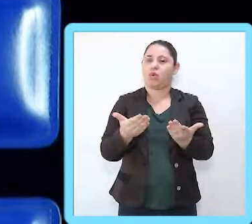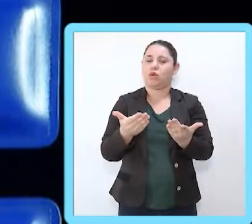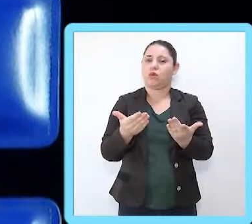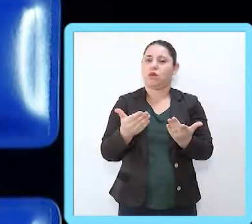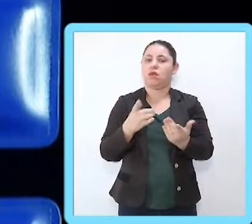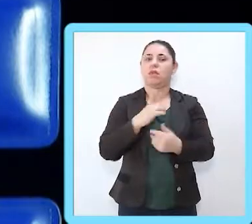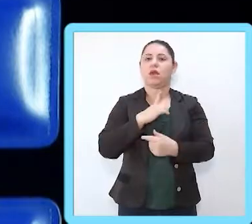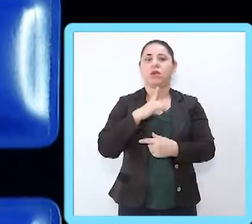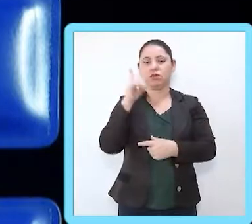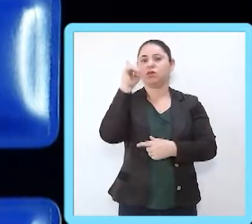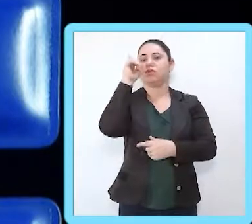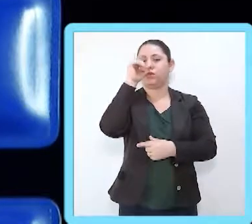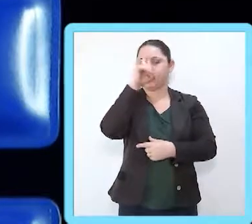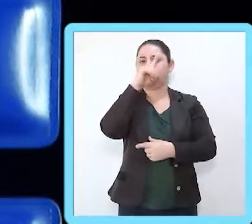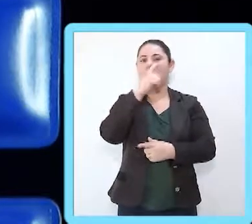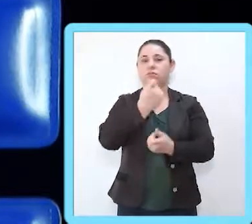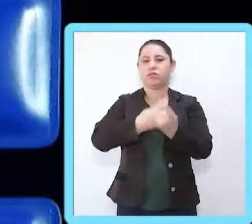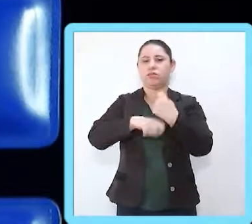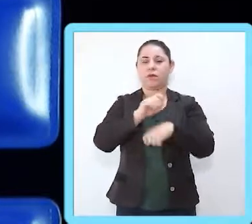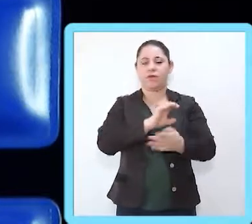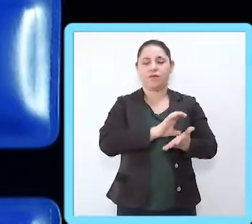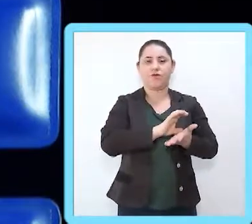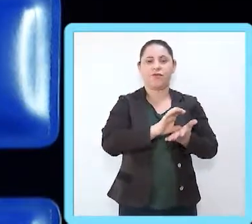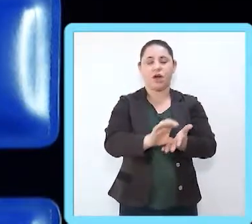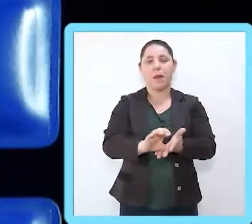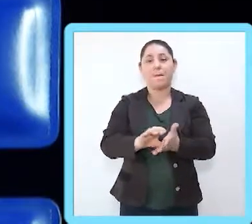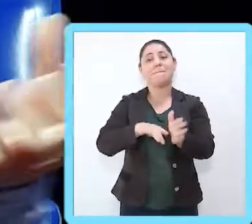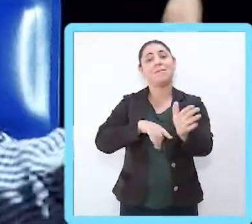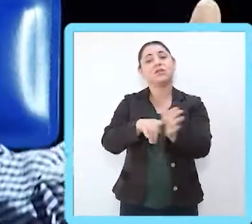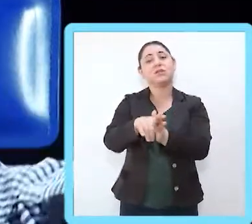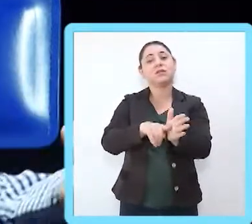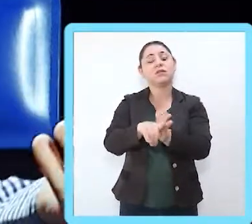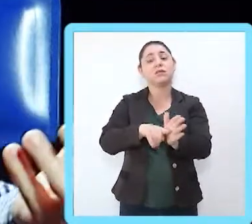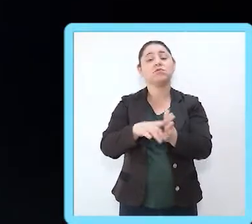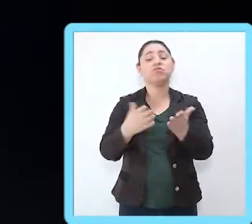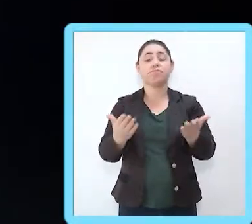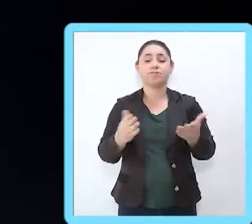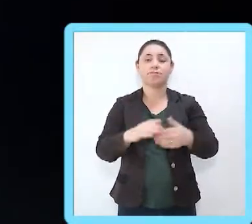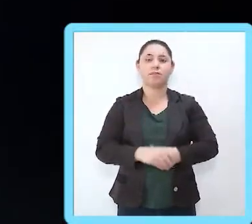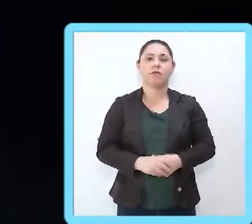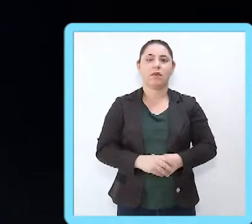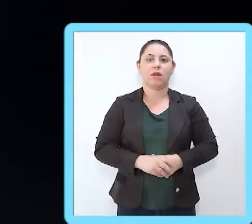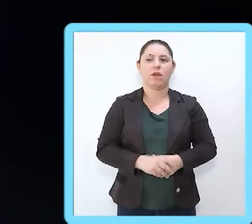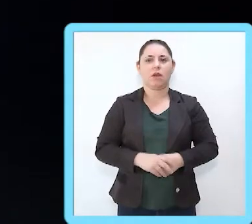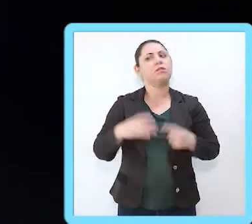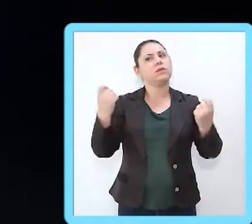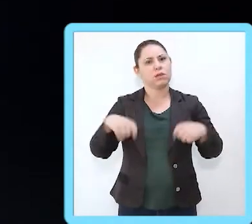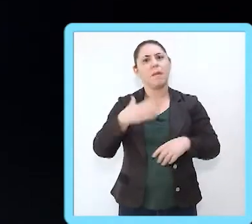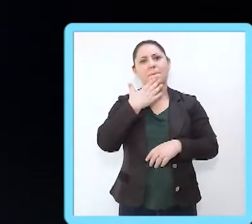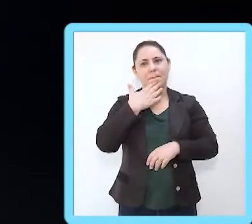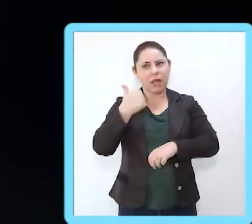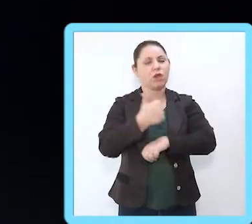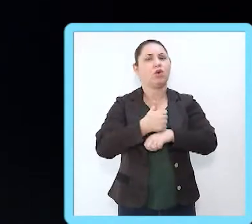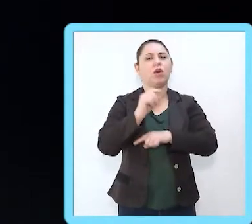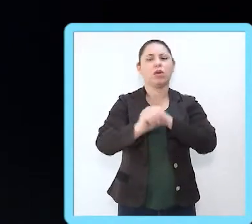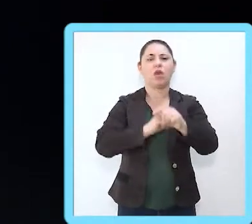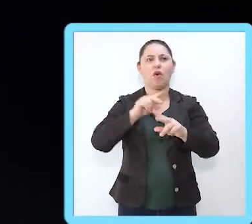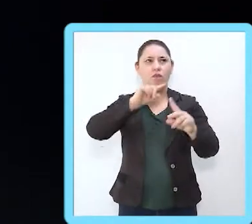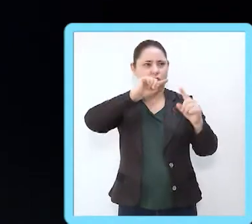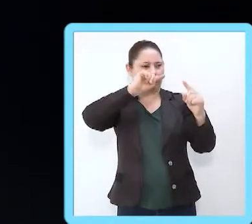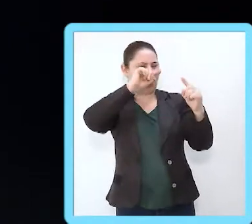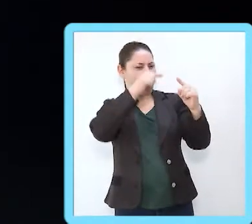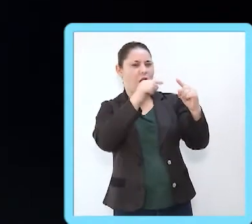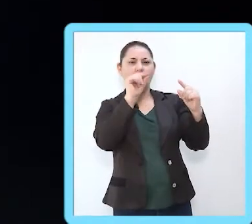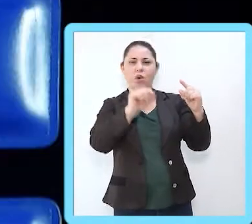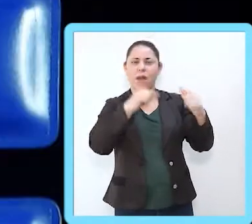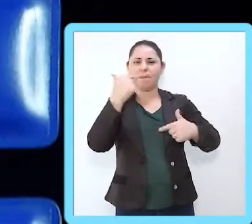que nós estamos, nós temos muita dificuldade financeira para investir, por exemplo, em pesquisa. Precisamos melhorar e voltar